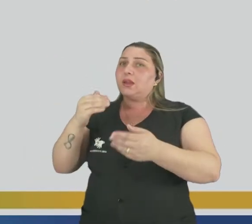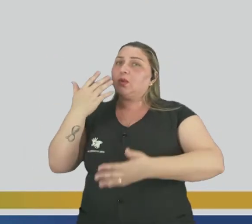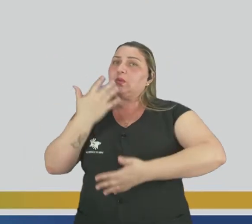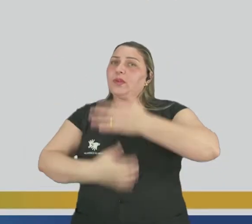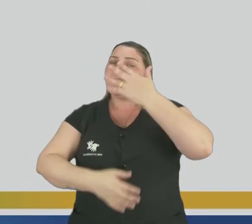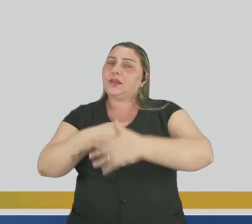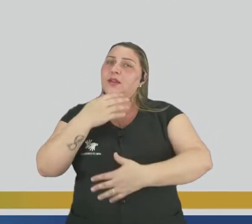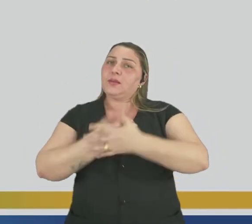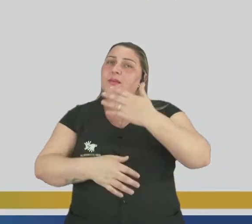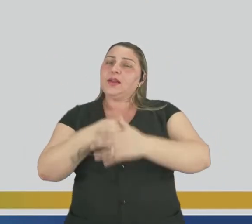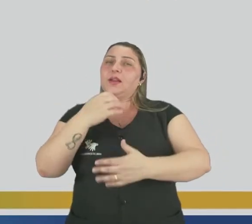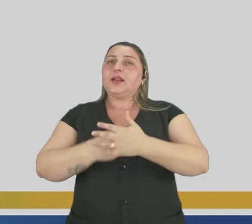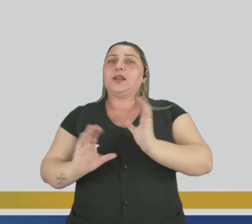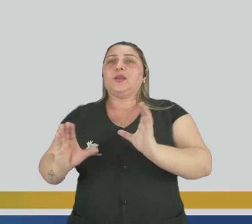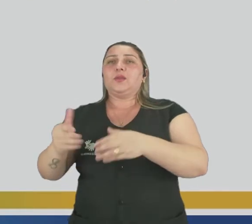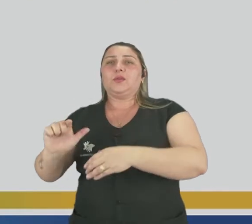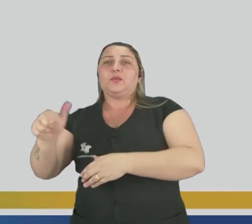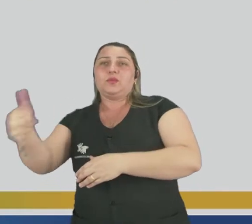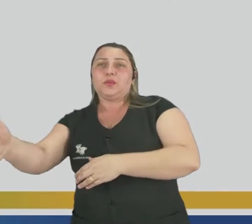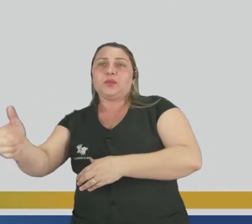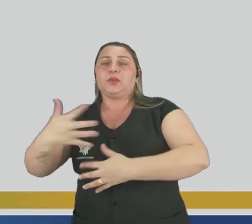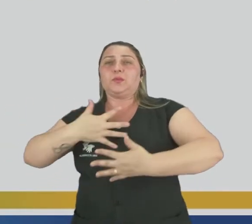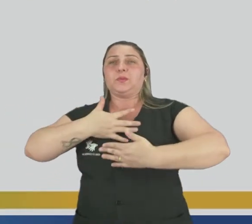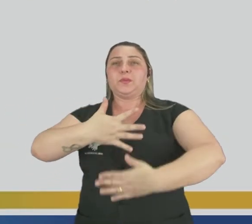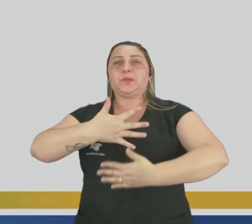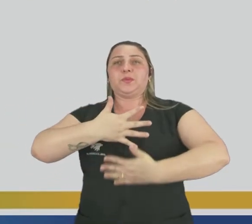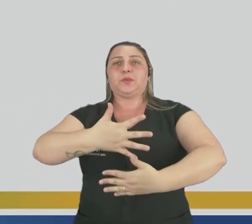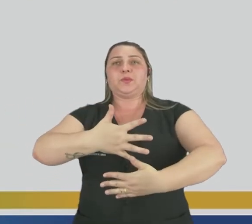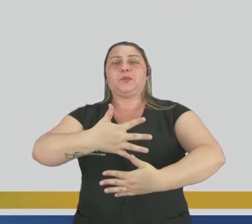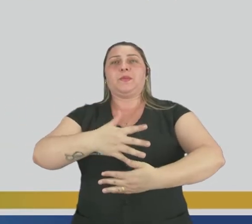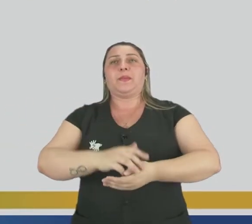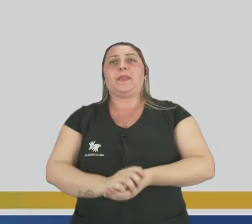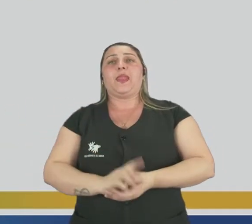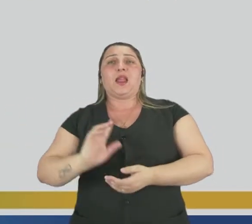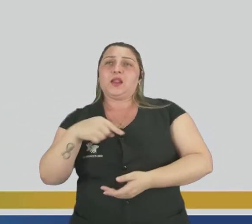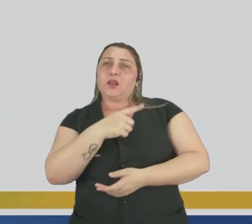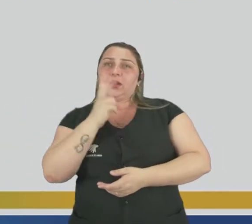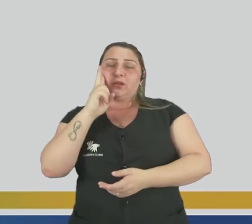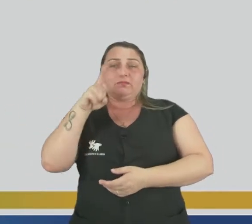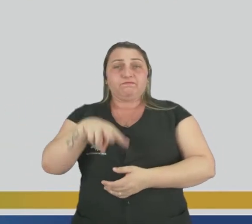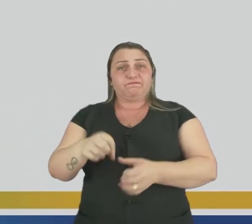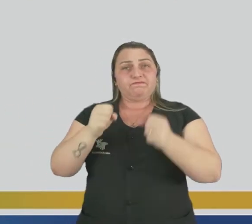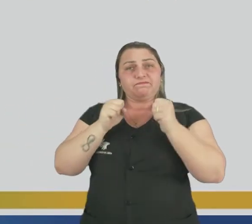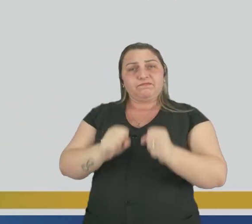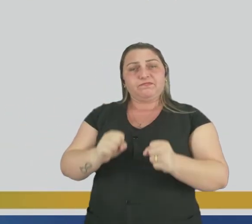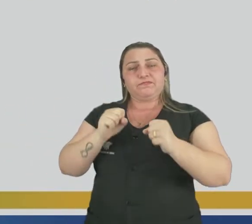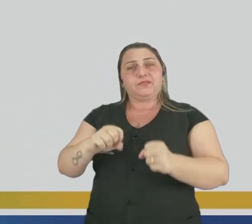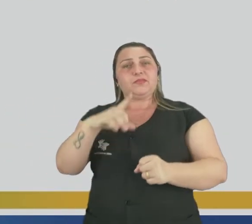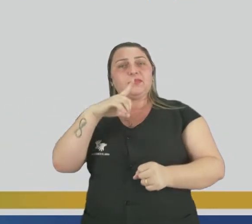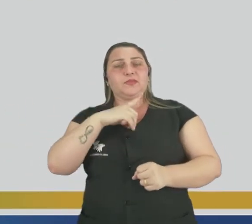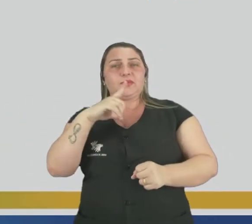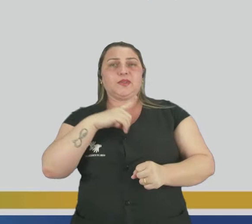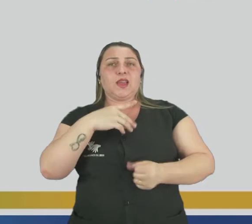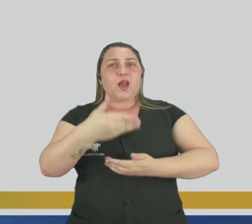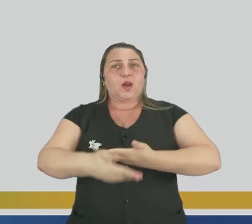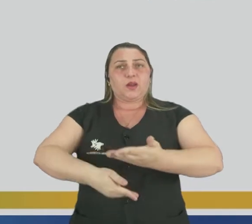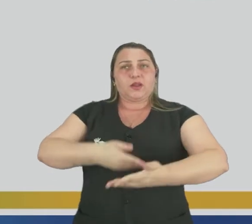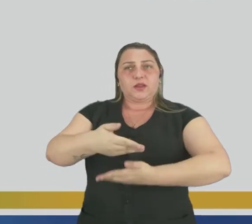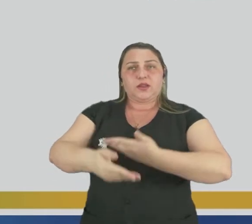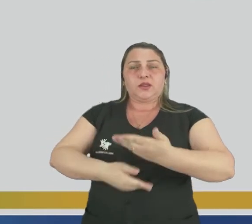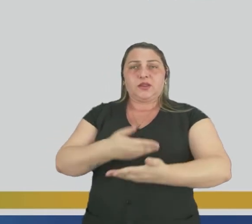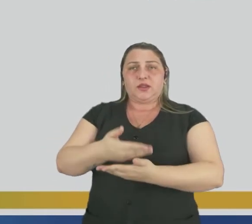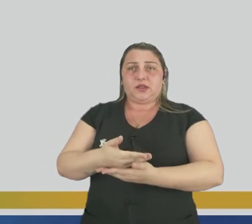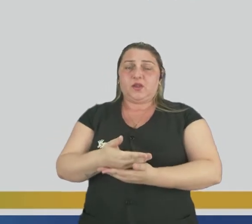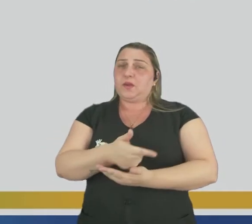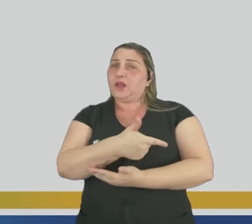a interferência do adversário na atuação motora, né? Então a gente pode ver que tem a com interação do oponente